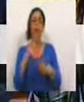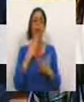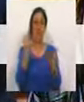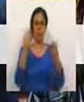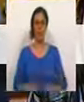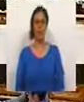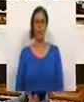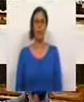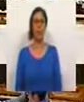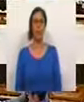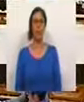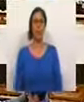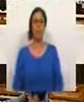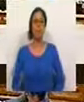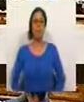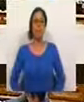briga